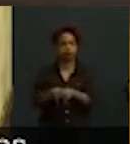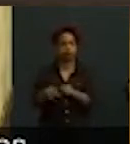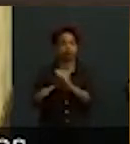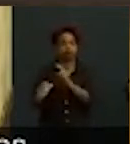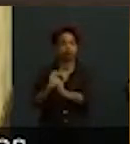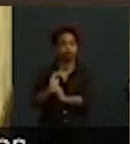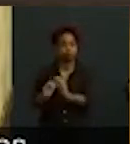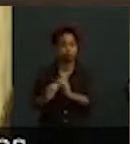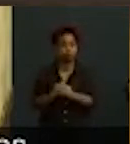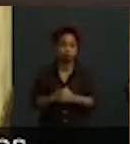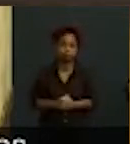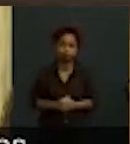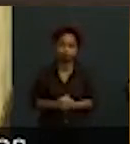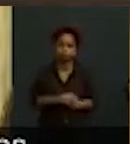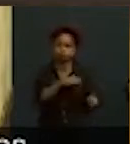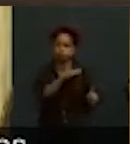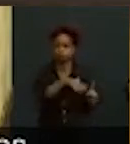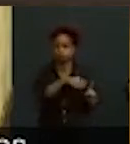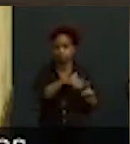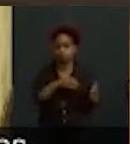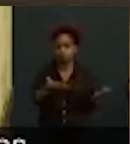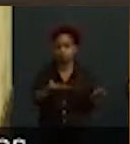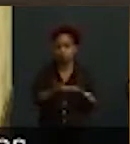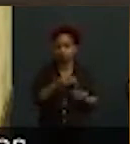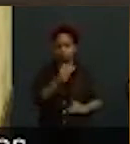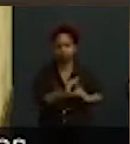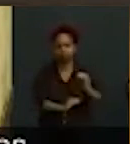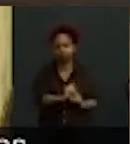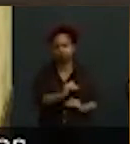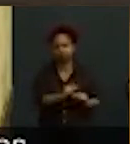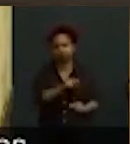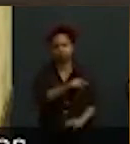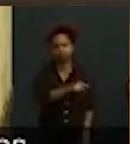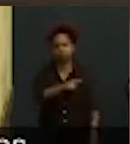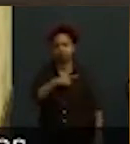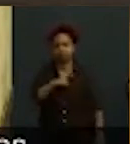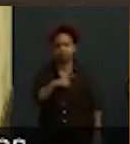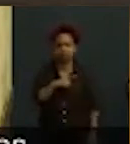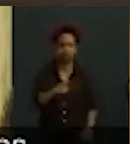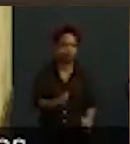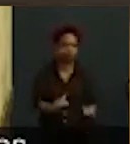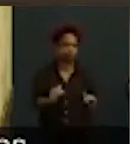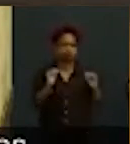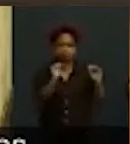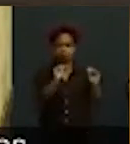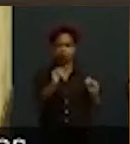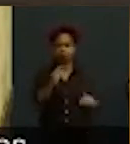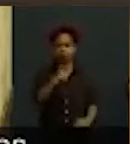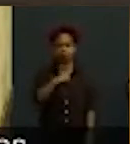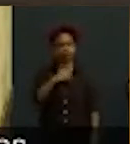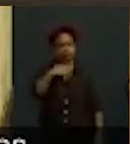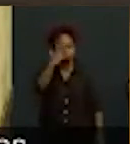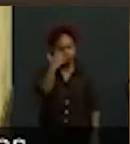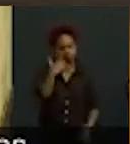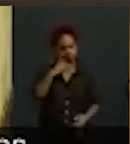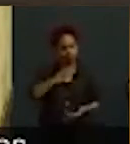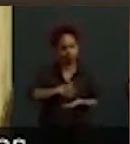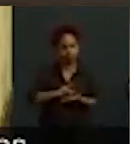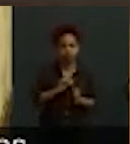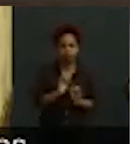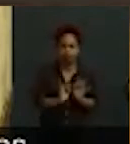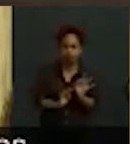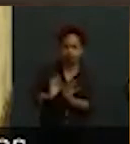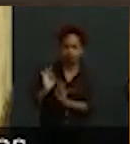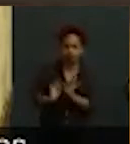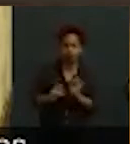Comunicação. O homenageado é profissional dotado de elevado nível de seriedade,